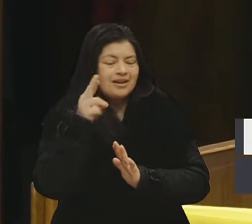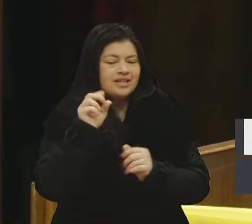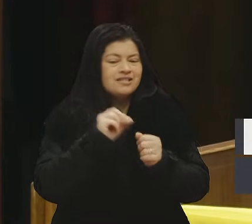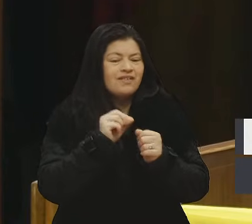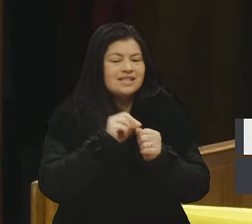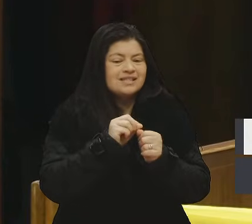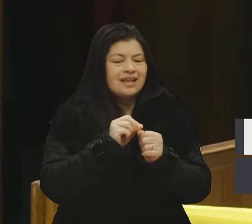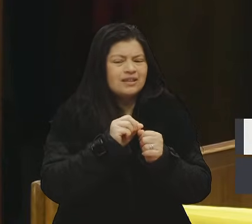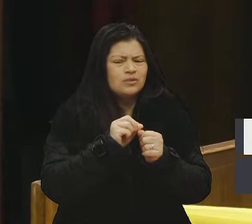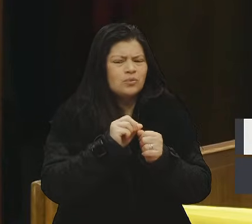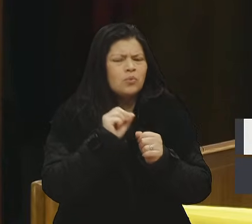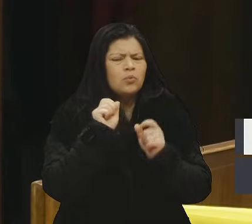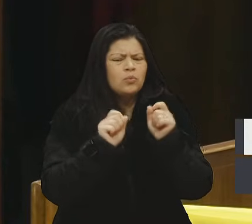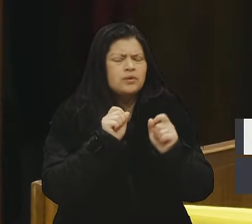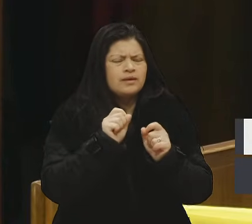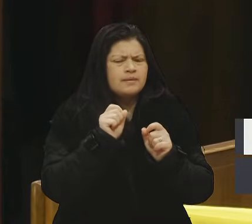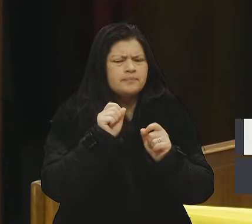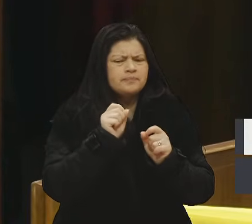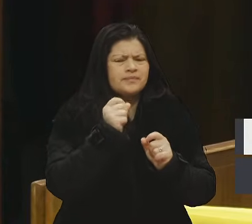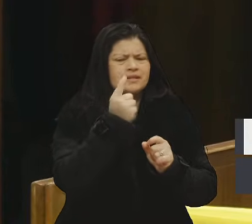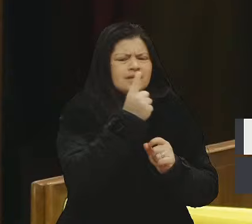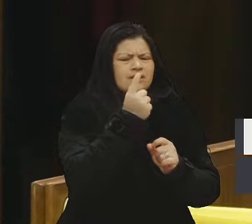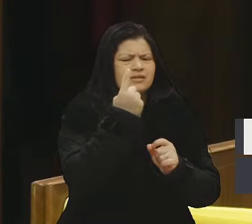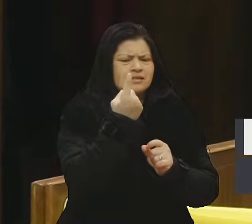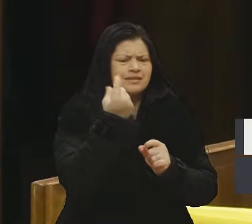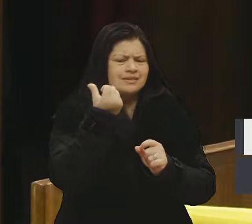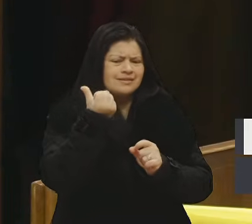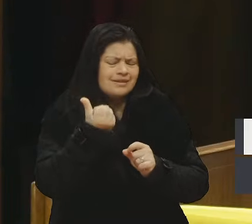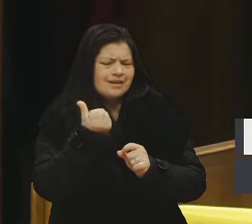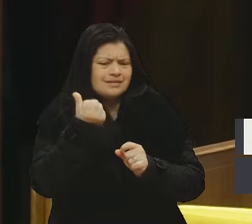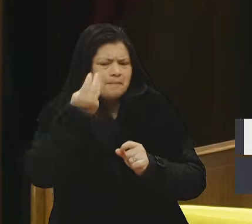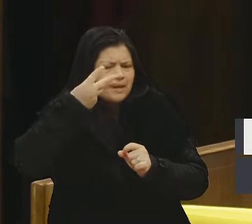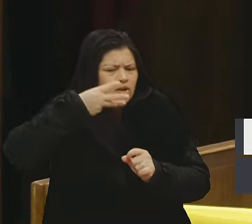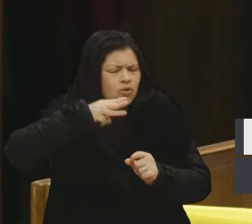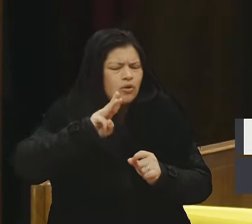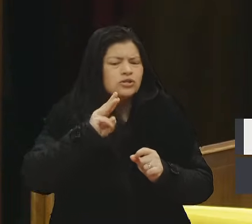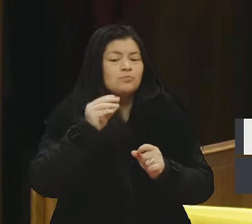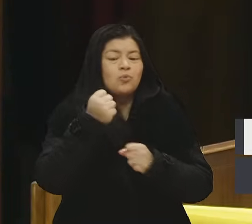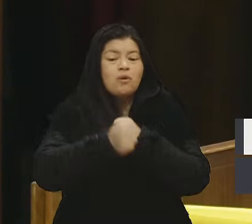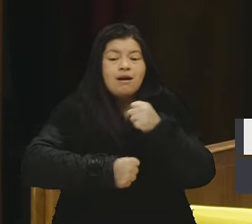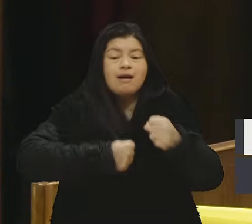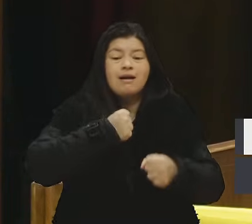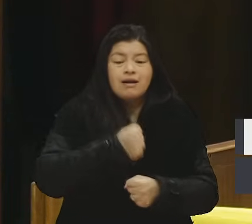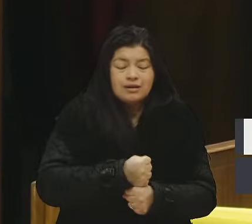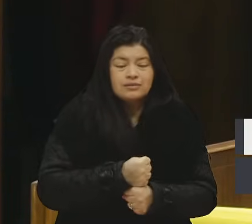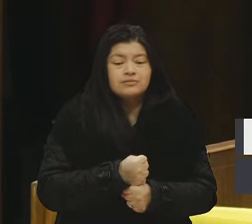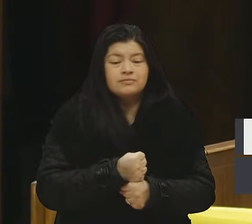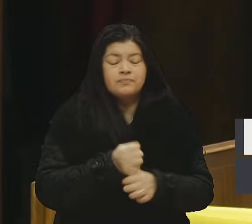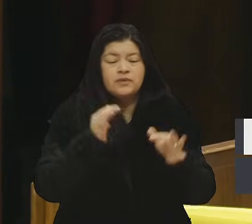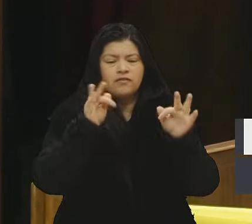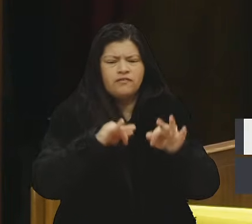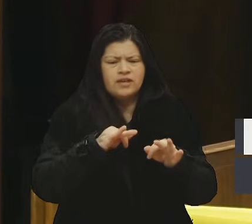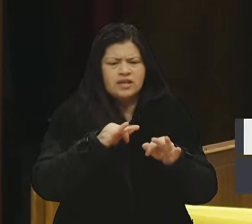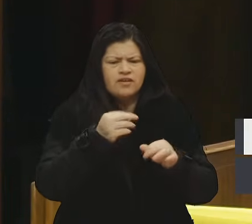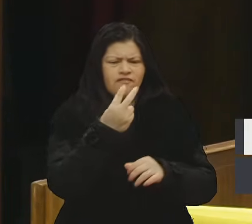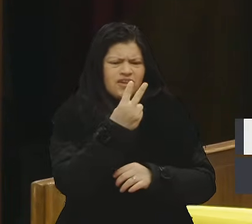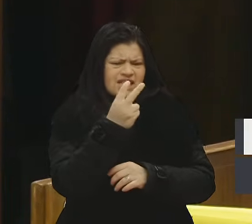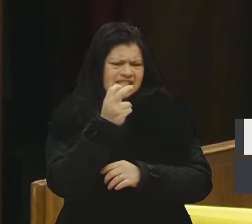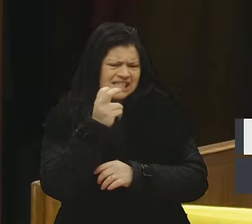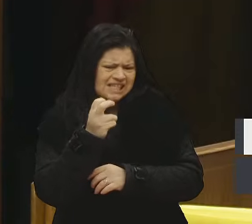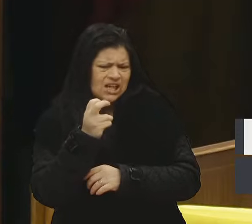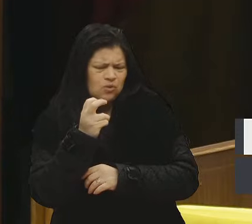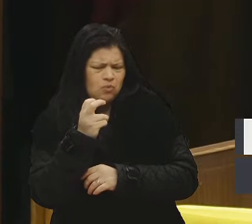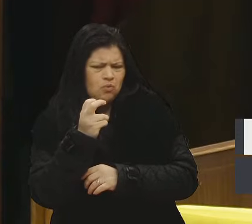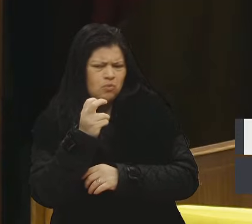cálculo dá 196 milhões por ano, que, fechando por 25 anos, dá